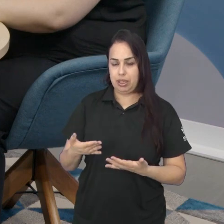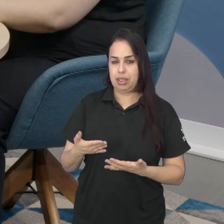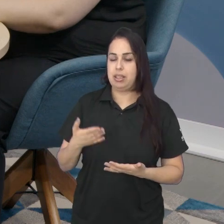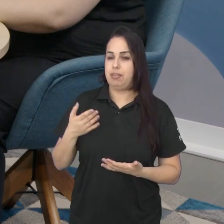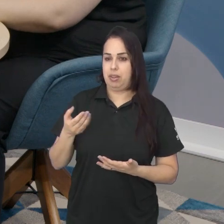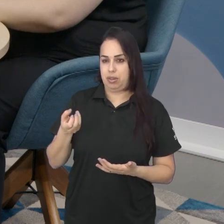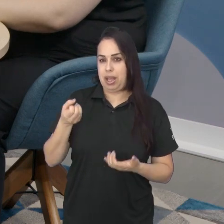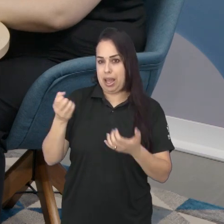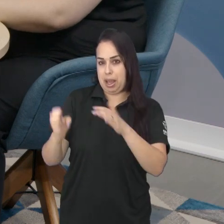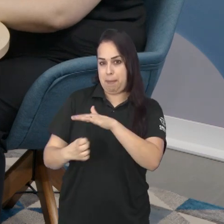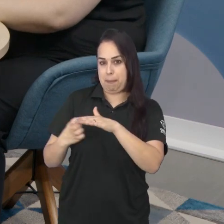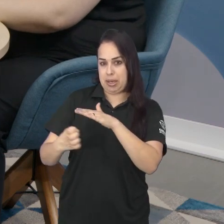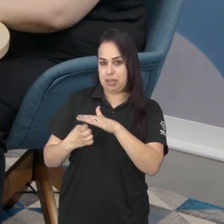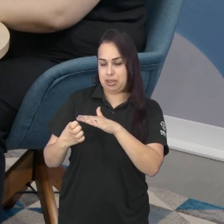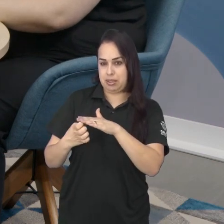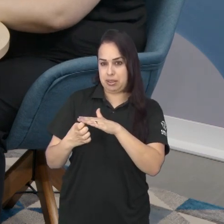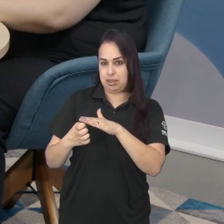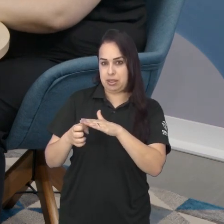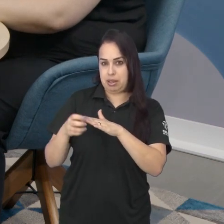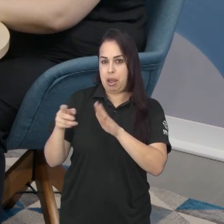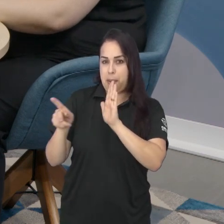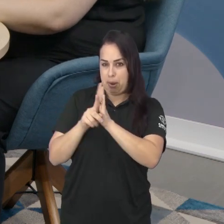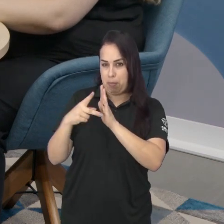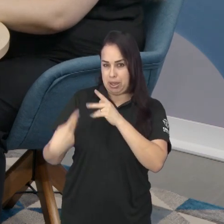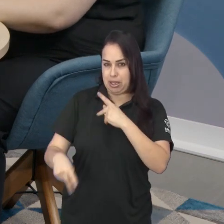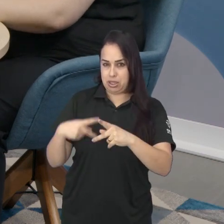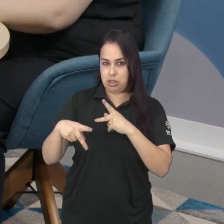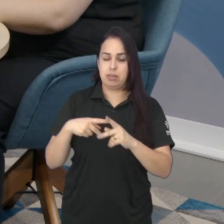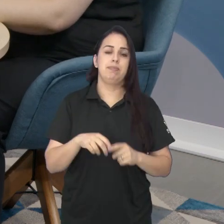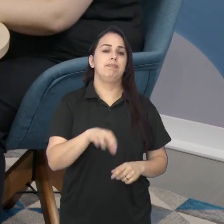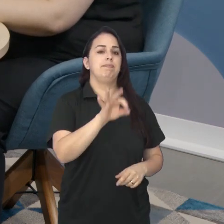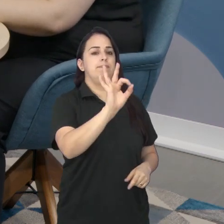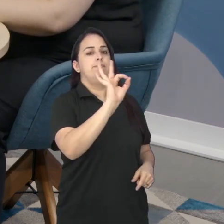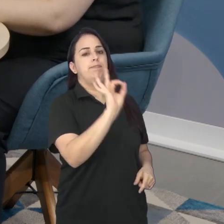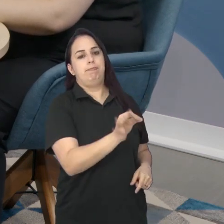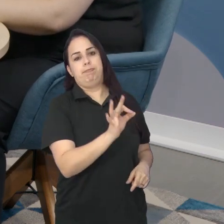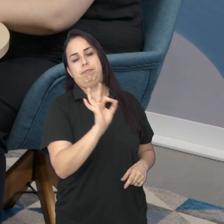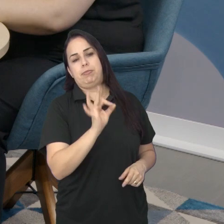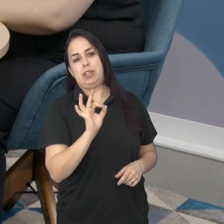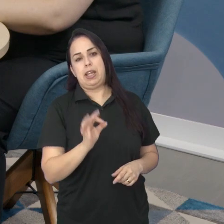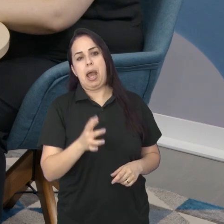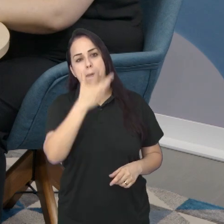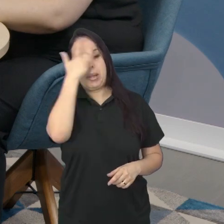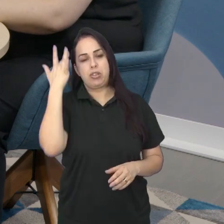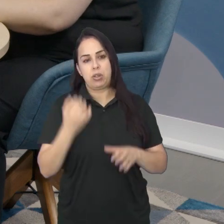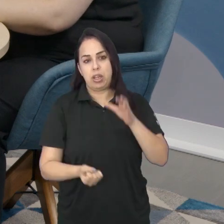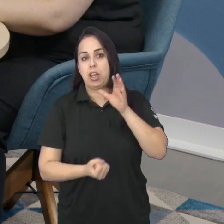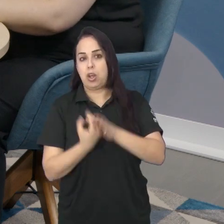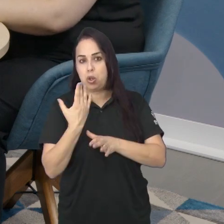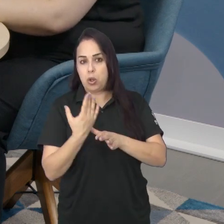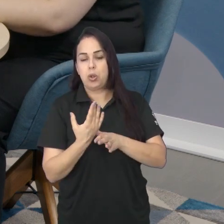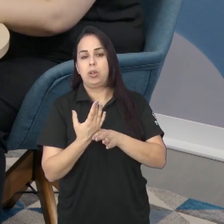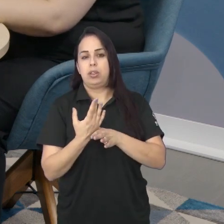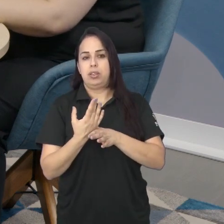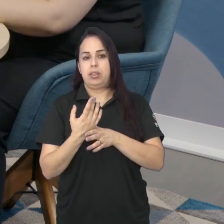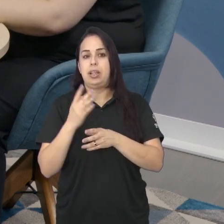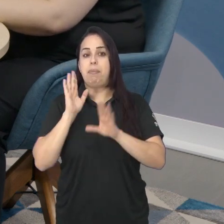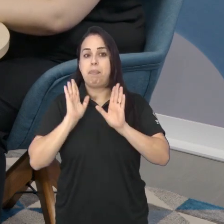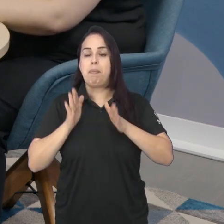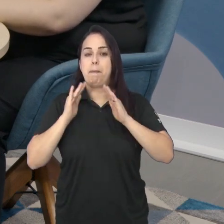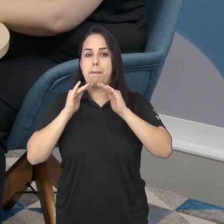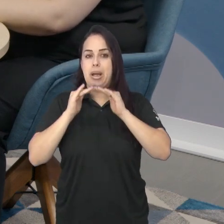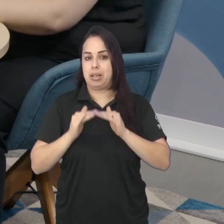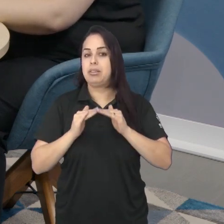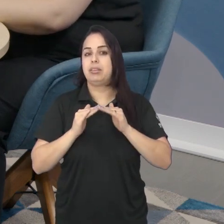sardinha um pouquinho para cá, é uma empresa joseense. Exatamente. O fundador da empresa, né, os fundadores são de